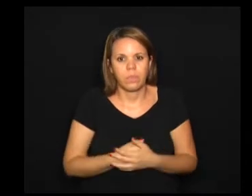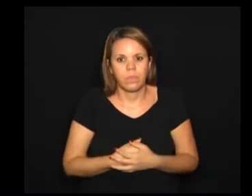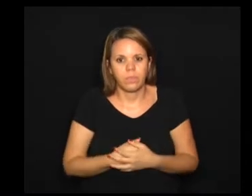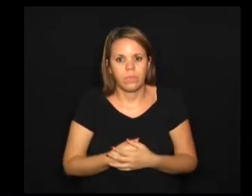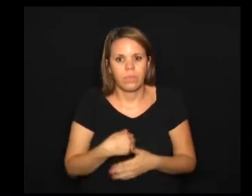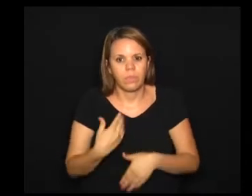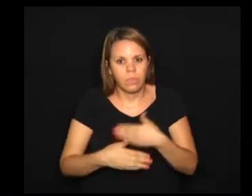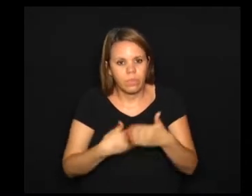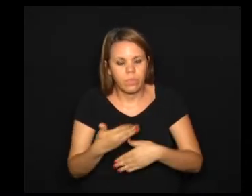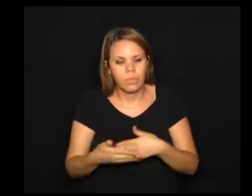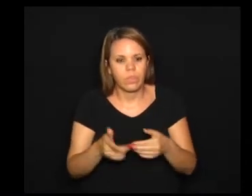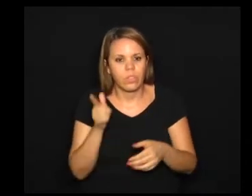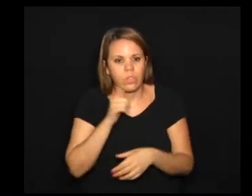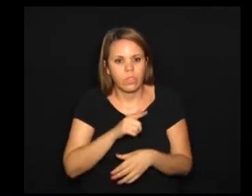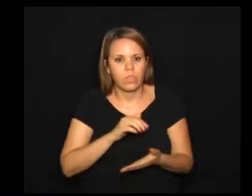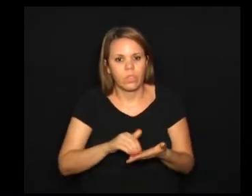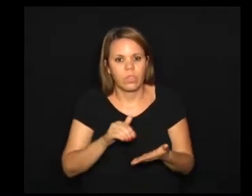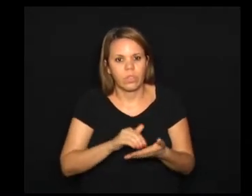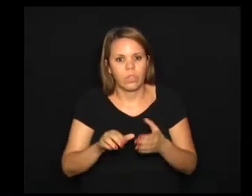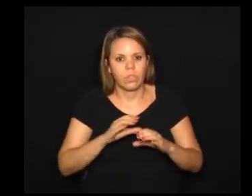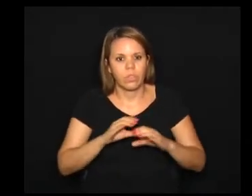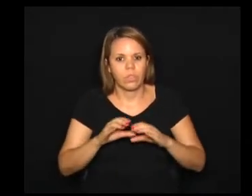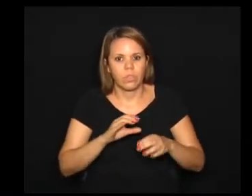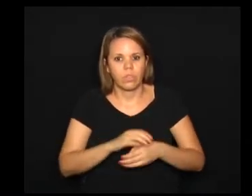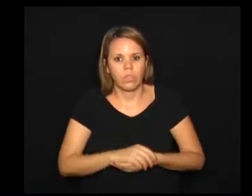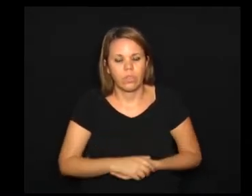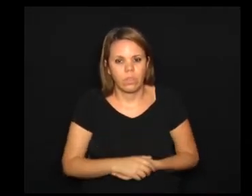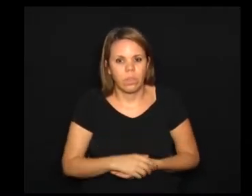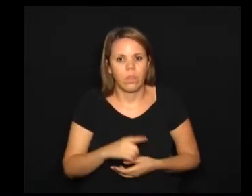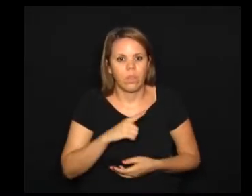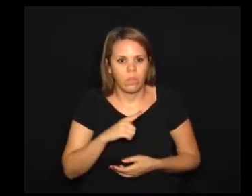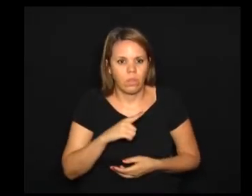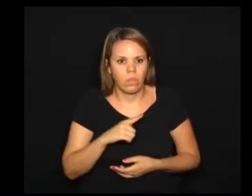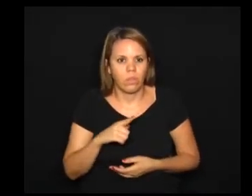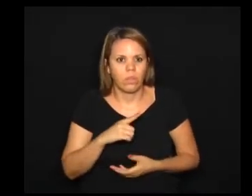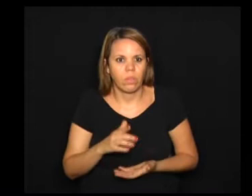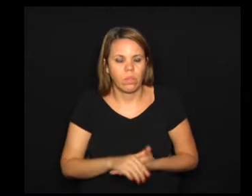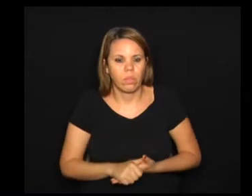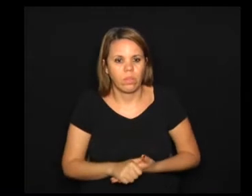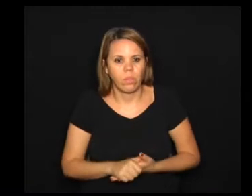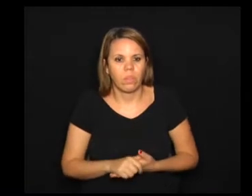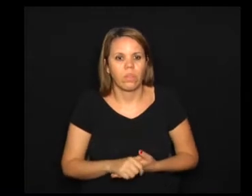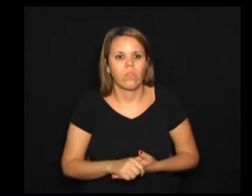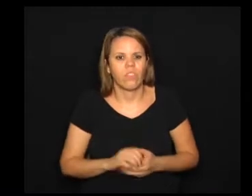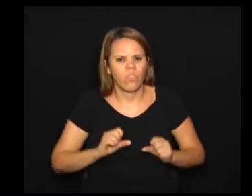vem estreitando com a Secretaria de Comunicação, que tem se desdobrado também de forma brilhante